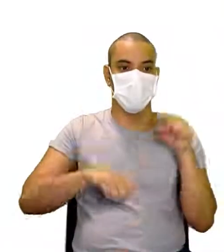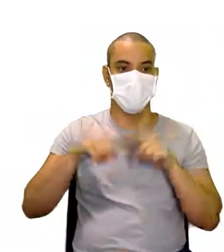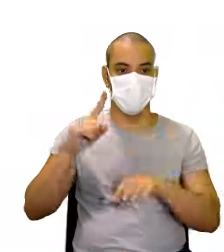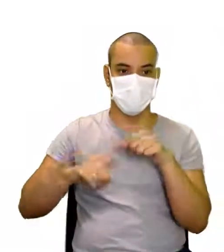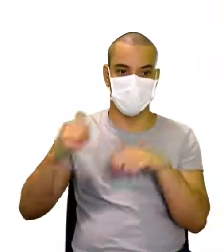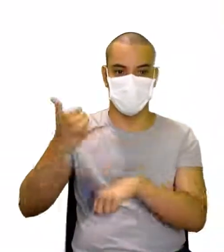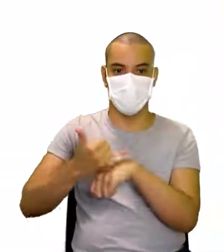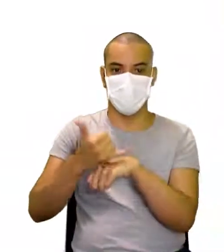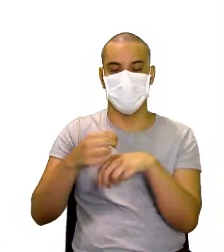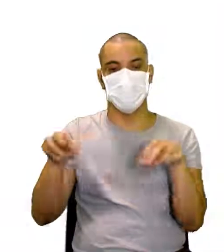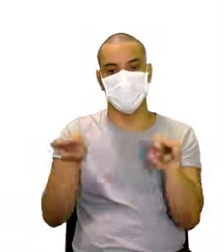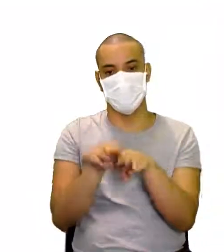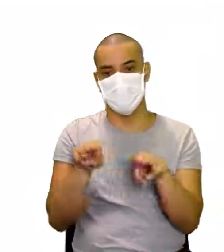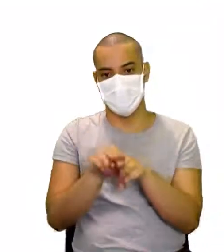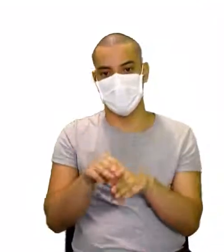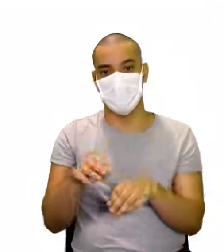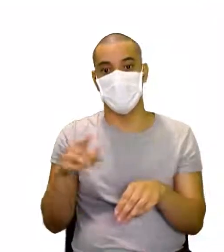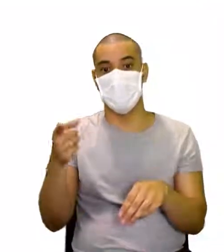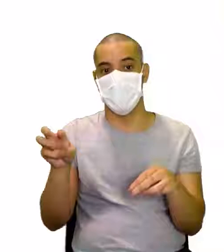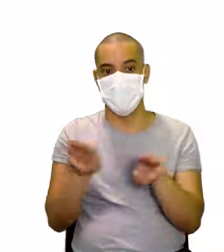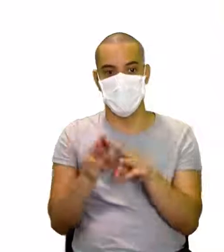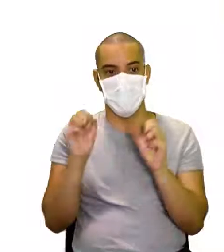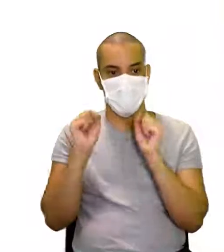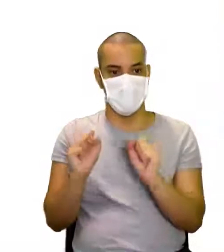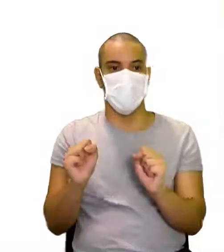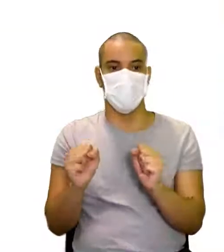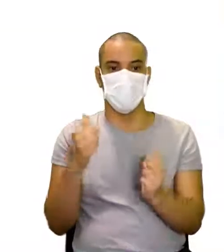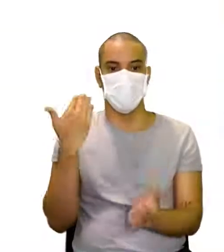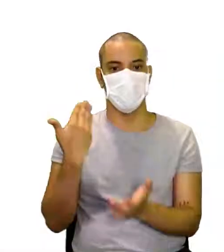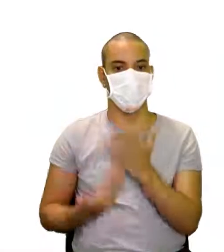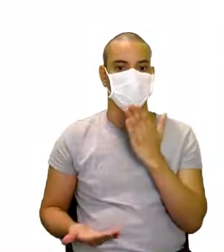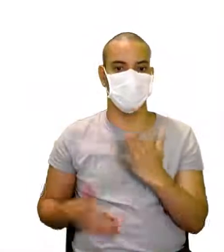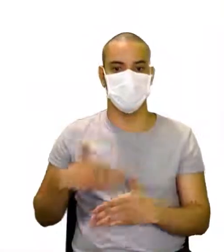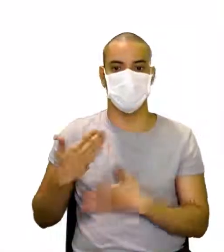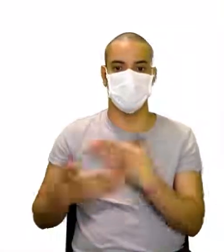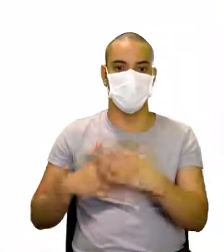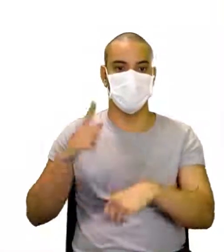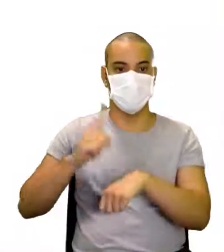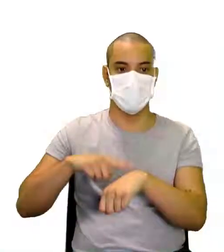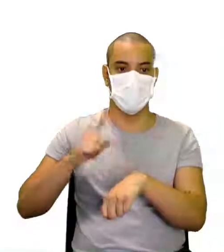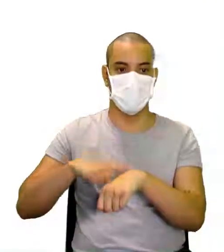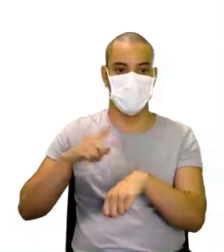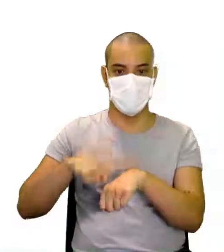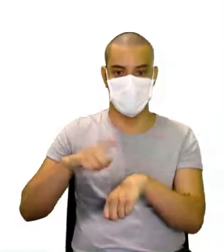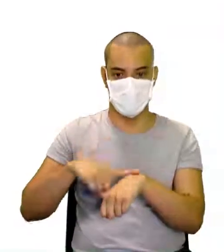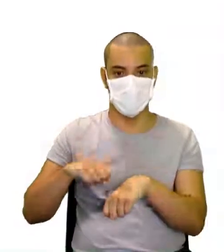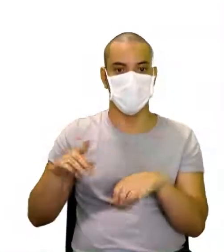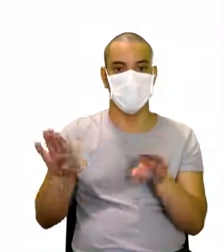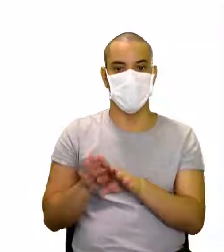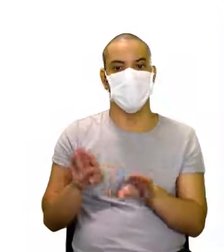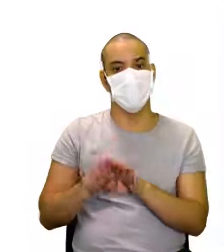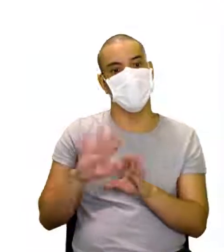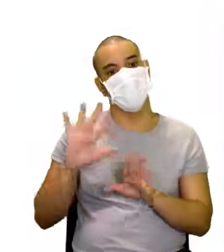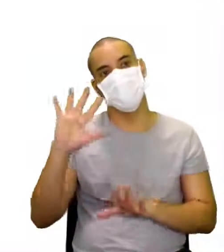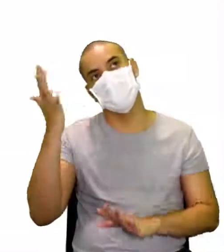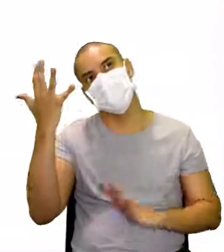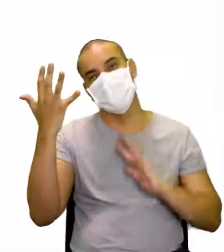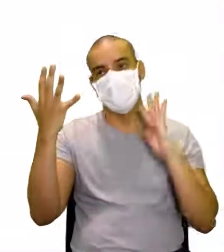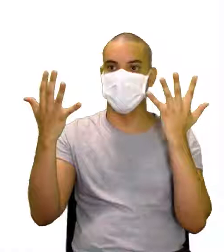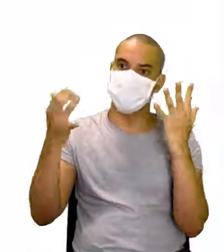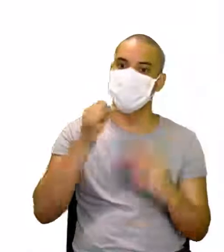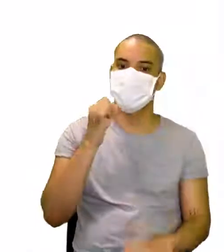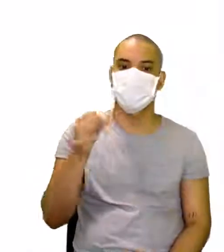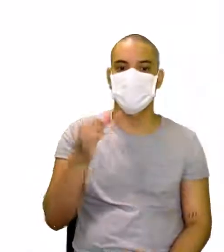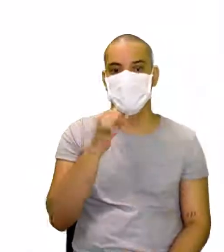materiais ferromagnéticos, e seu magnetismo pode ser perdido apenas de forma temporária em decorrência de